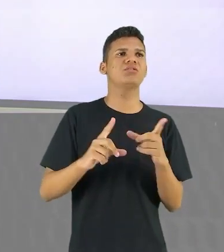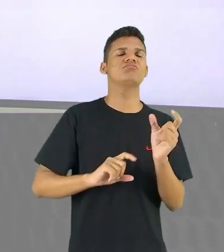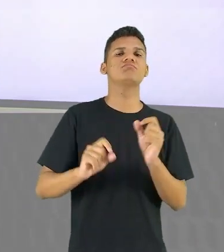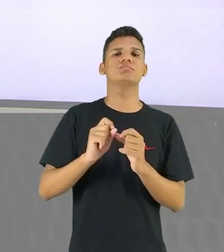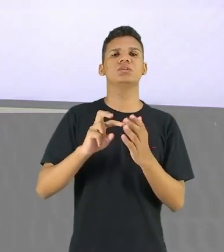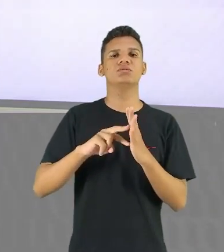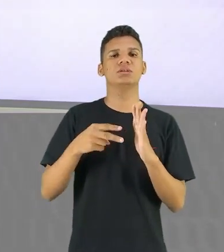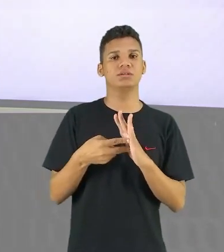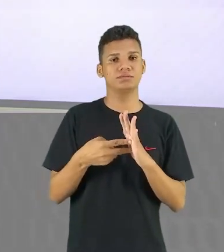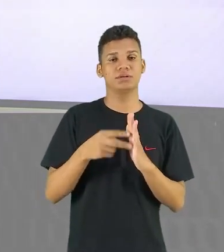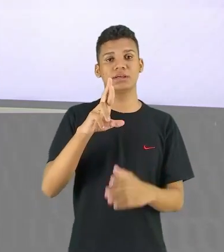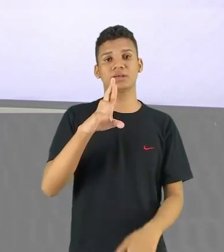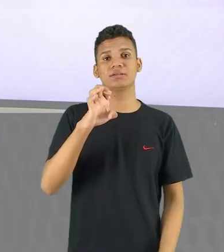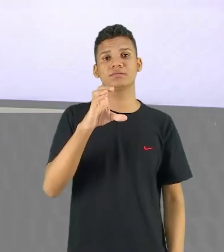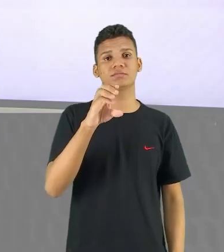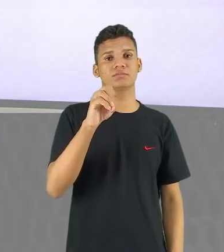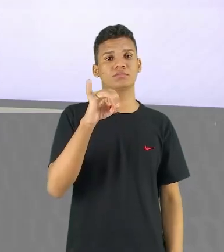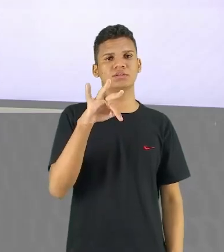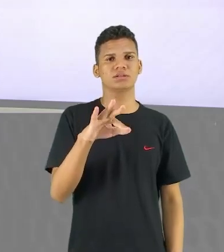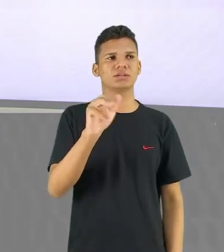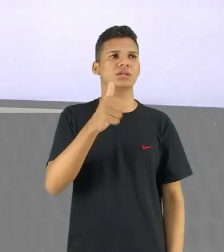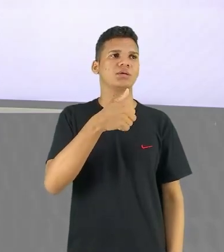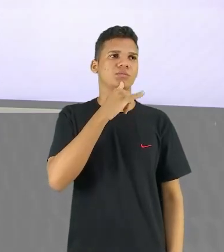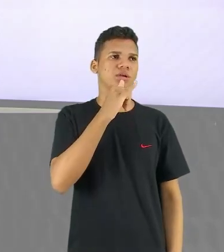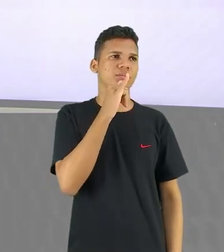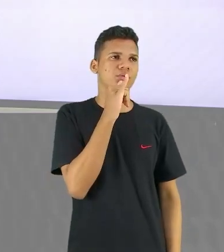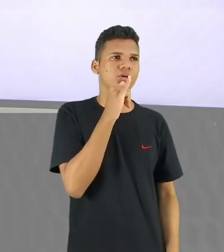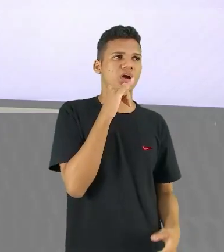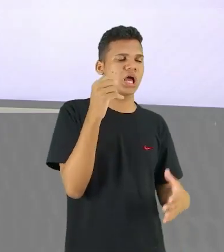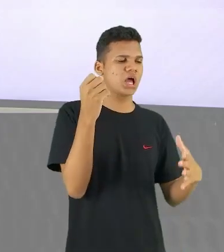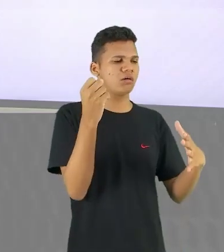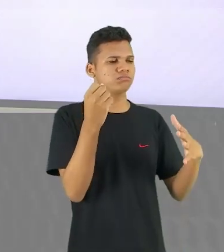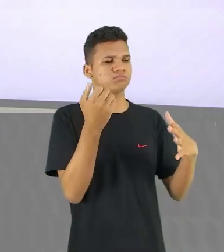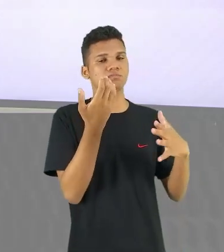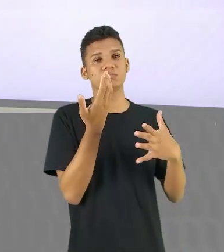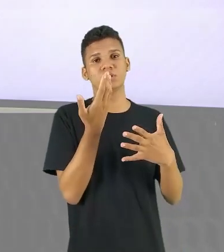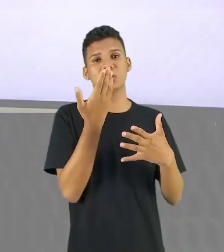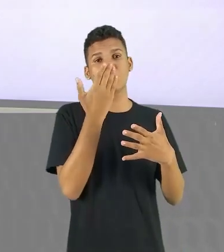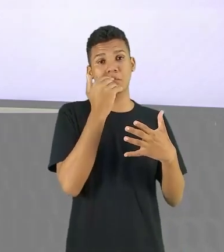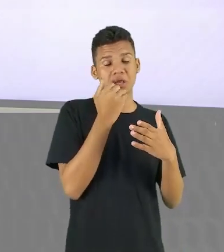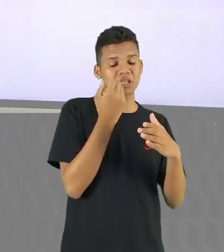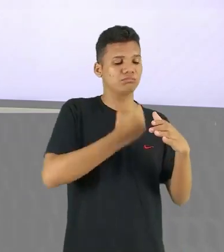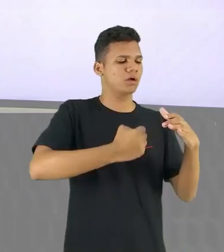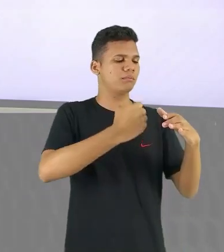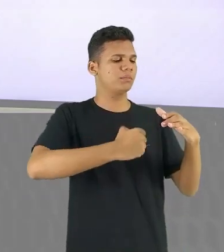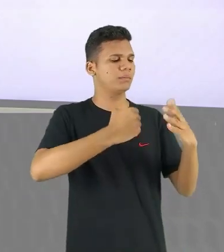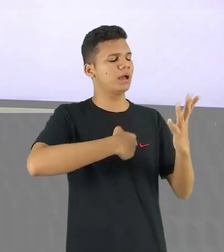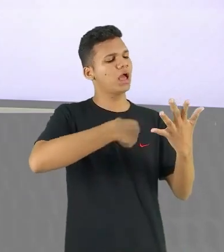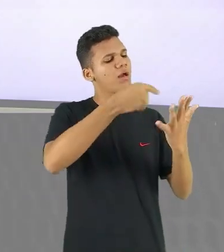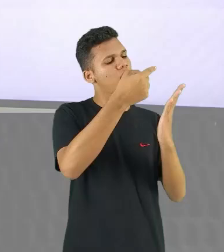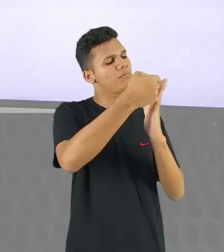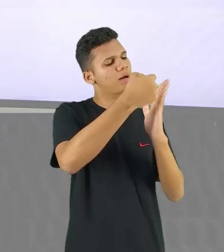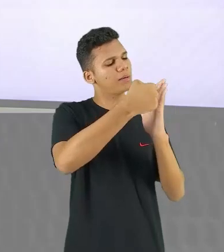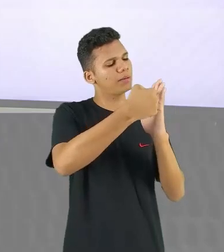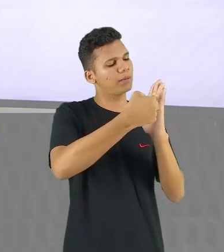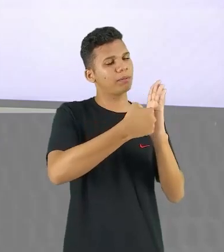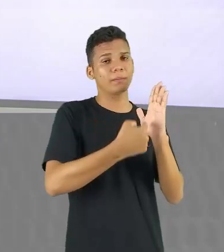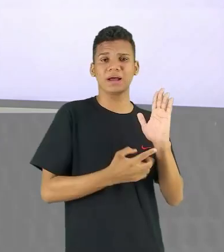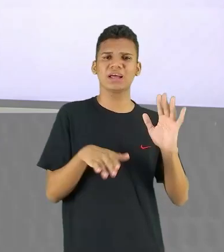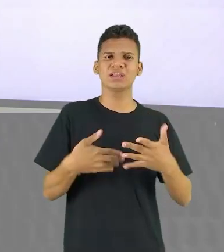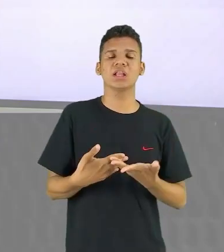receita. Receita mesmo, preparo, né, de como preparar um alimento. O Enem,